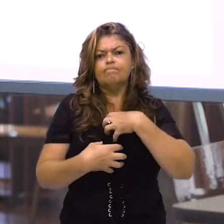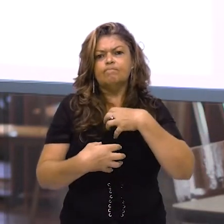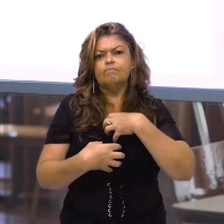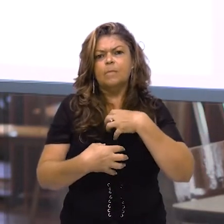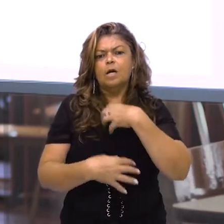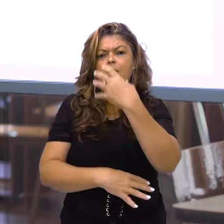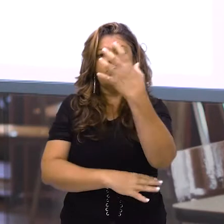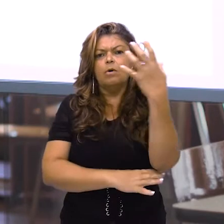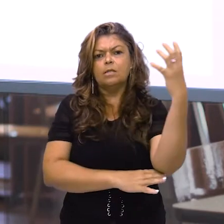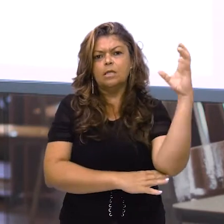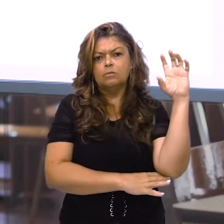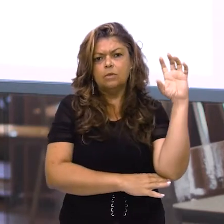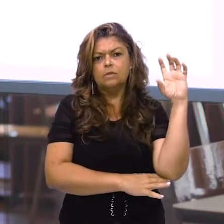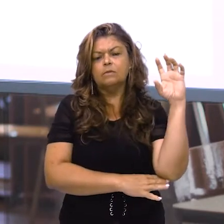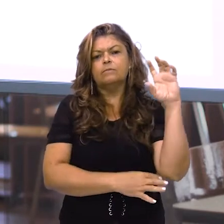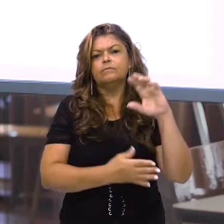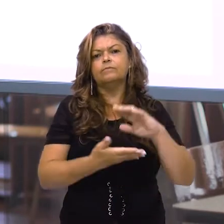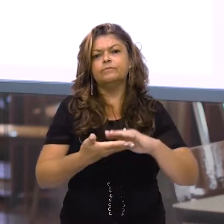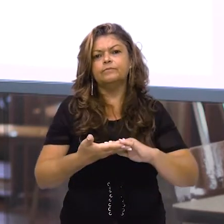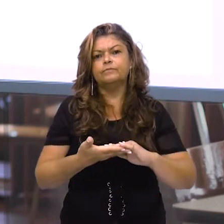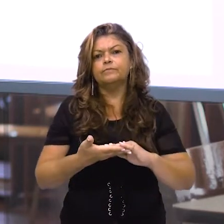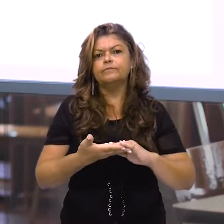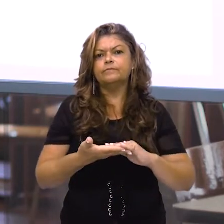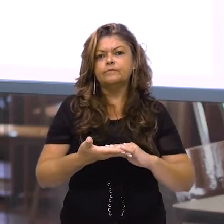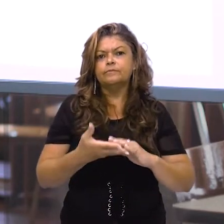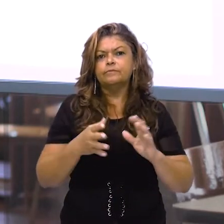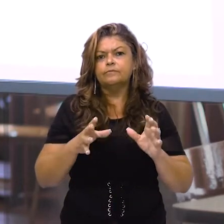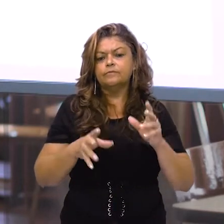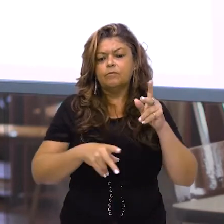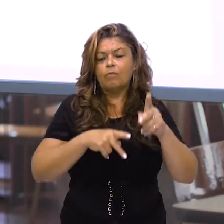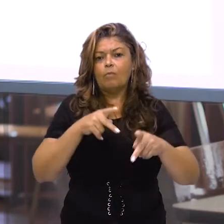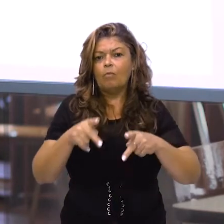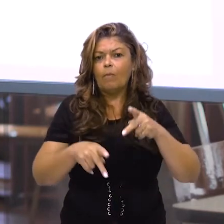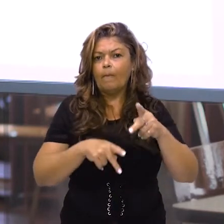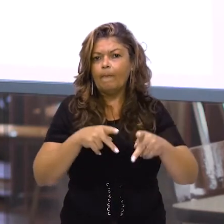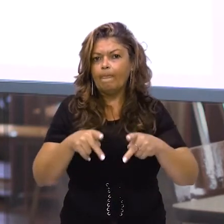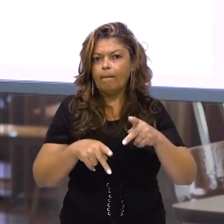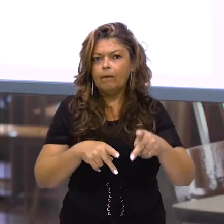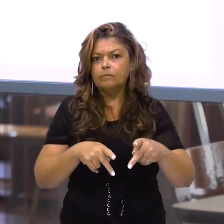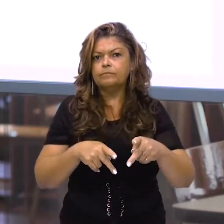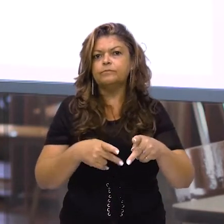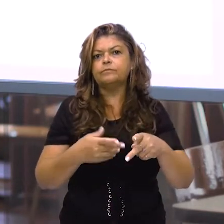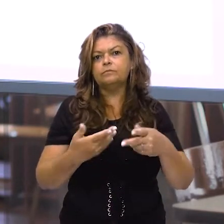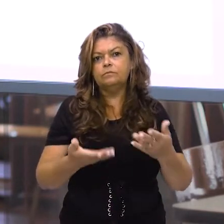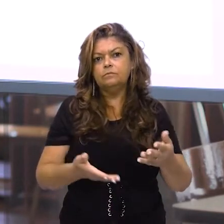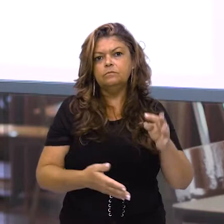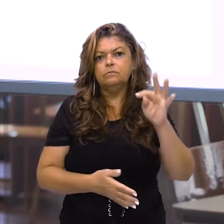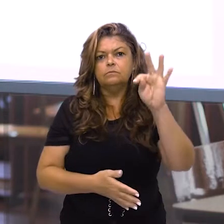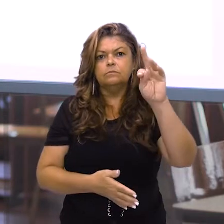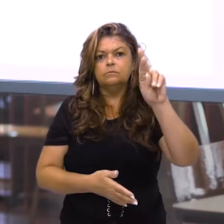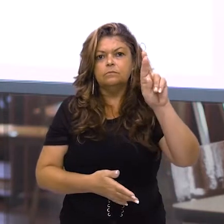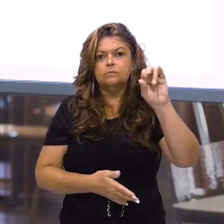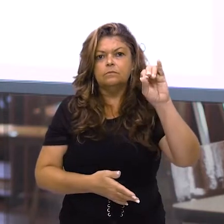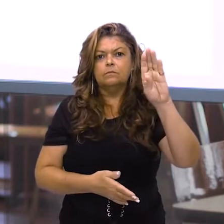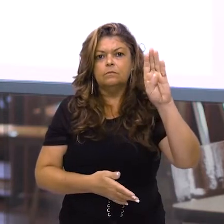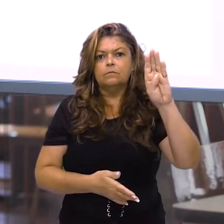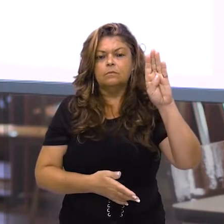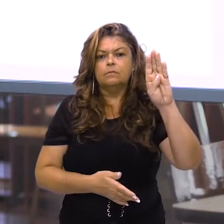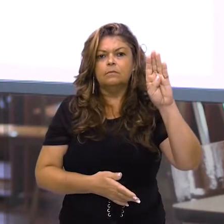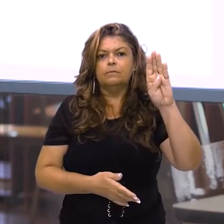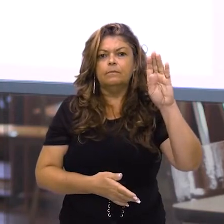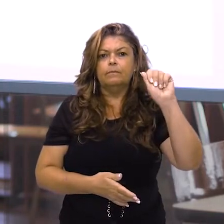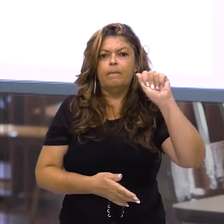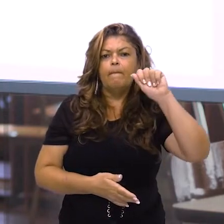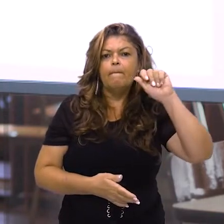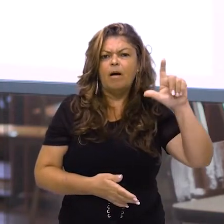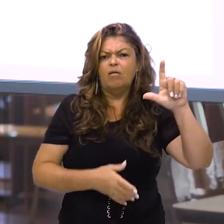natureza. Então, os povos de matriz aí, tribal, eles